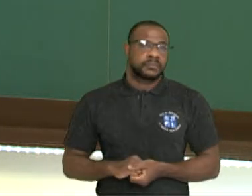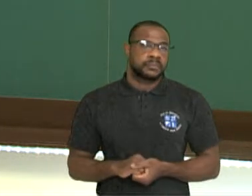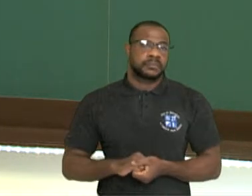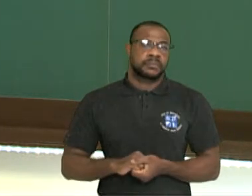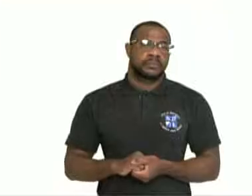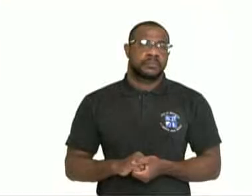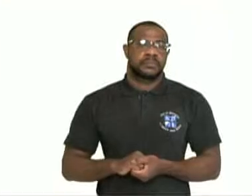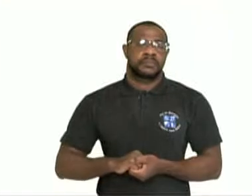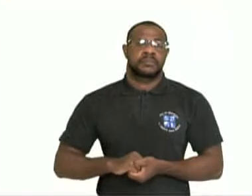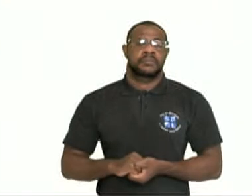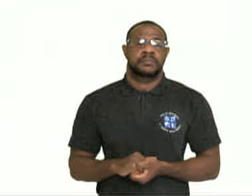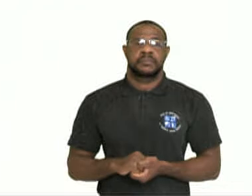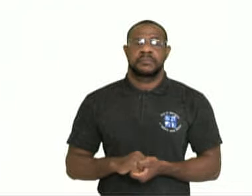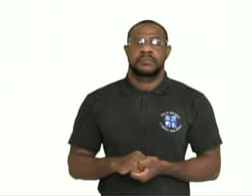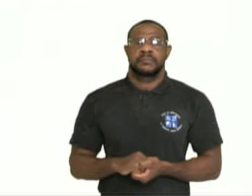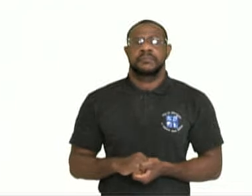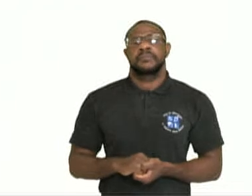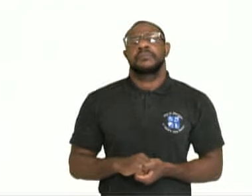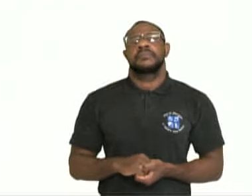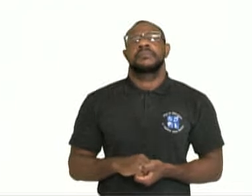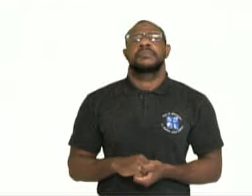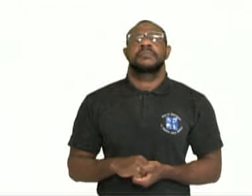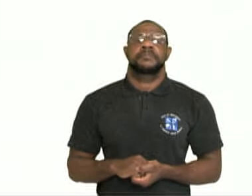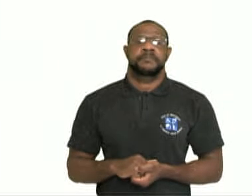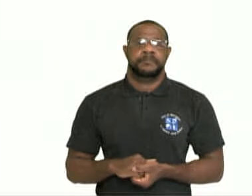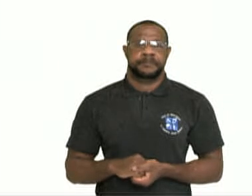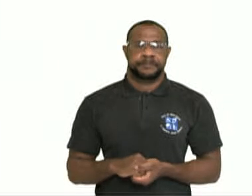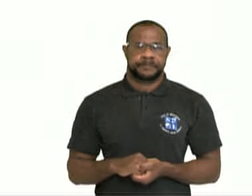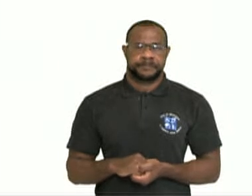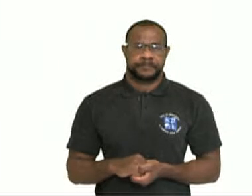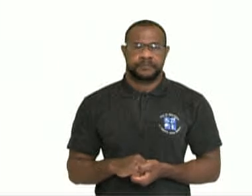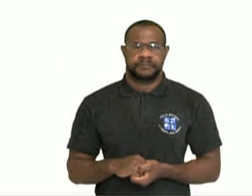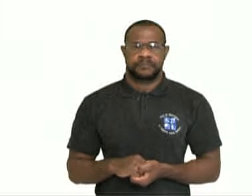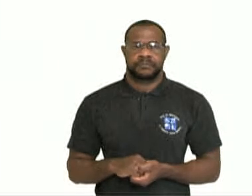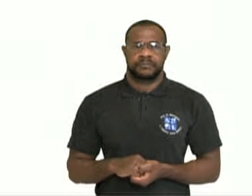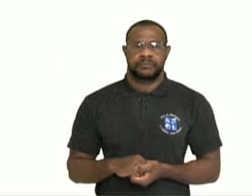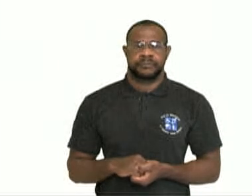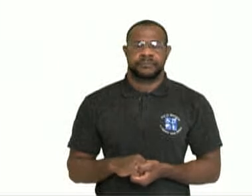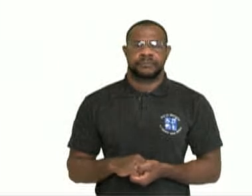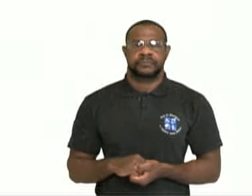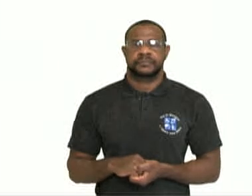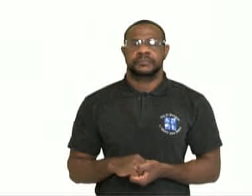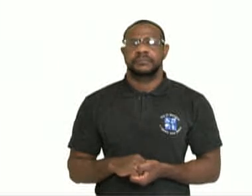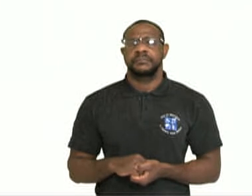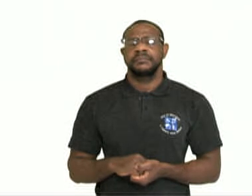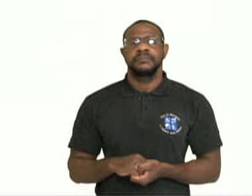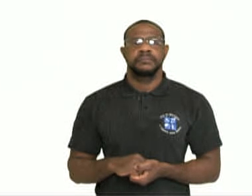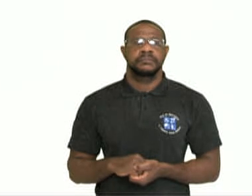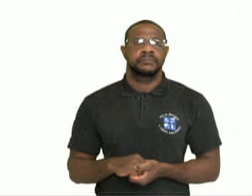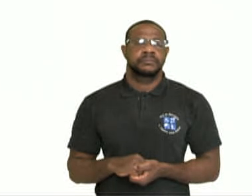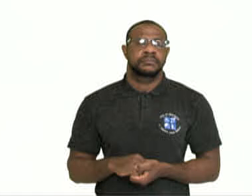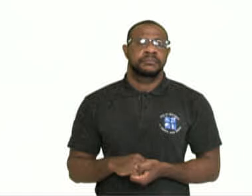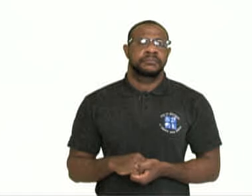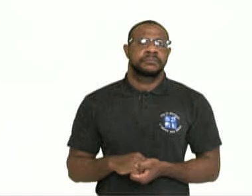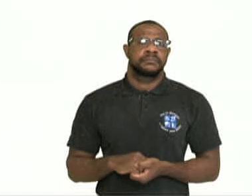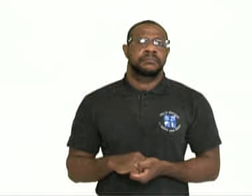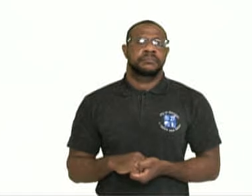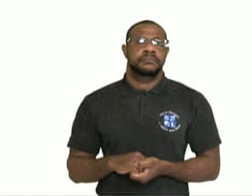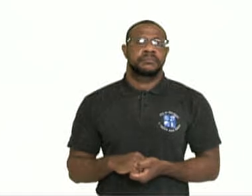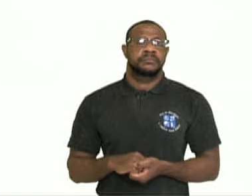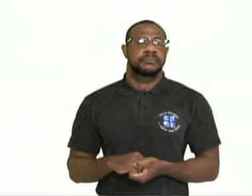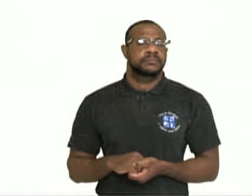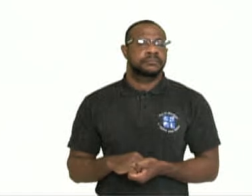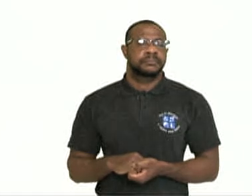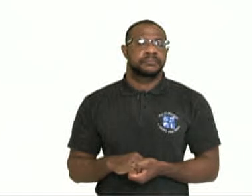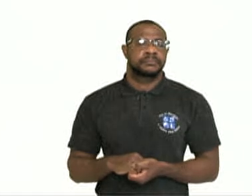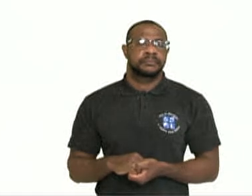exemplo acá. Di la verdad o después podrán usarlo en tu contra.